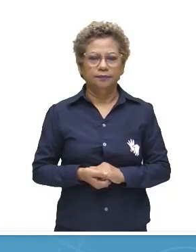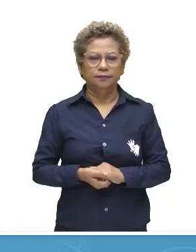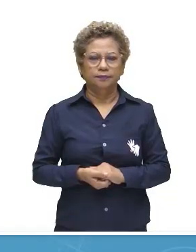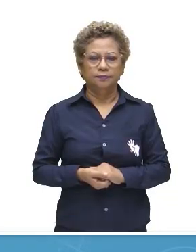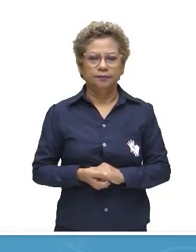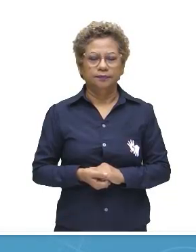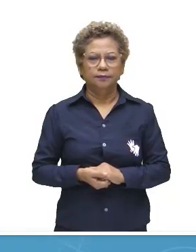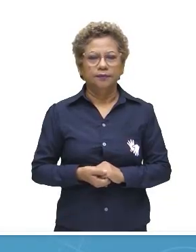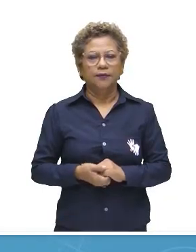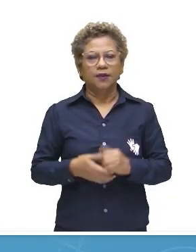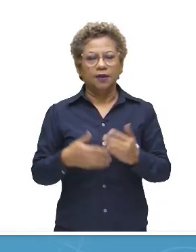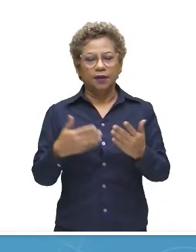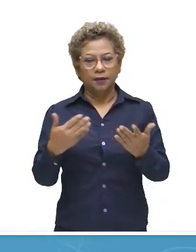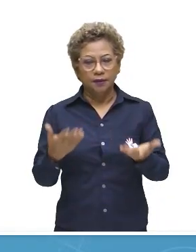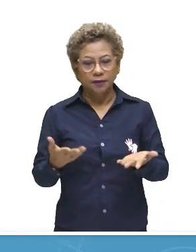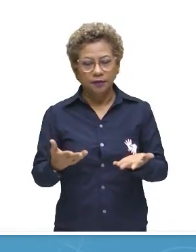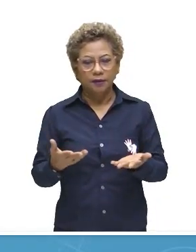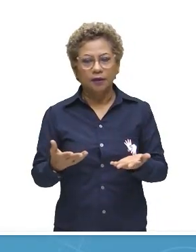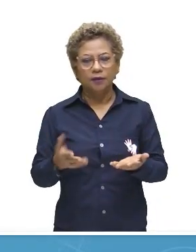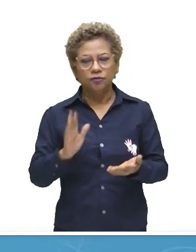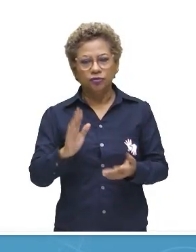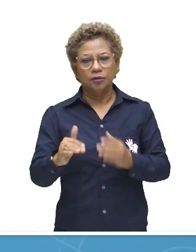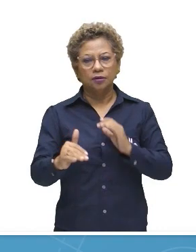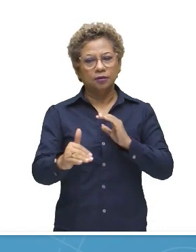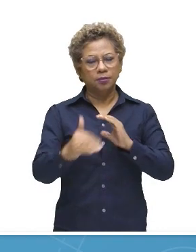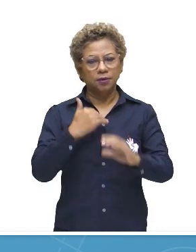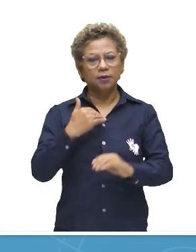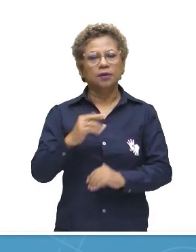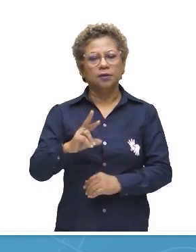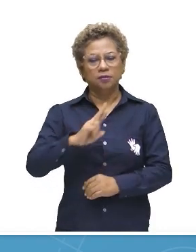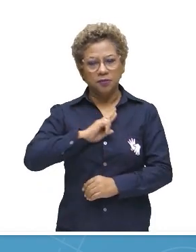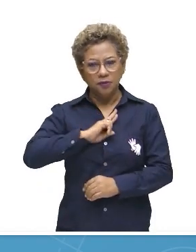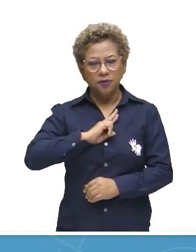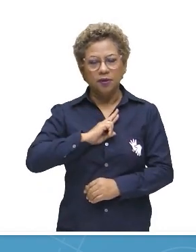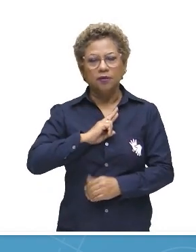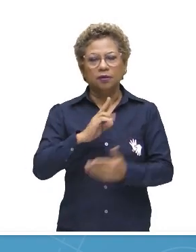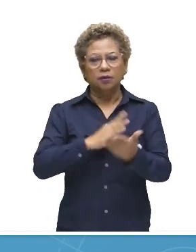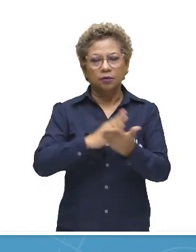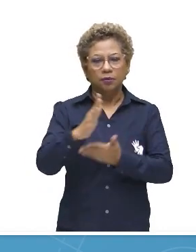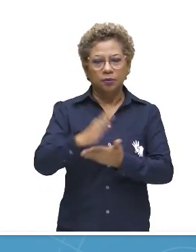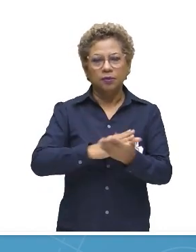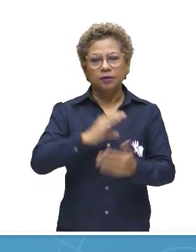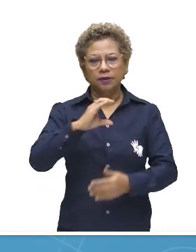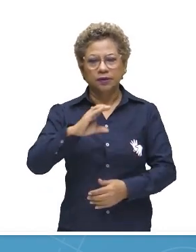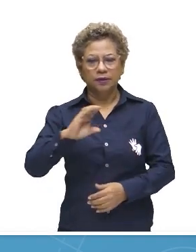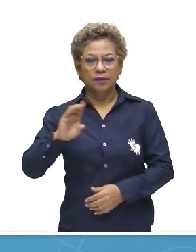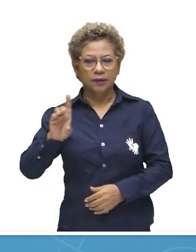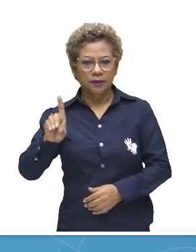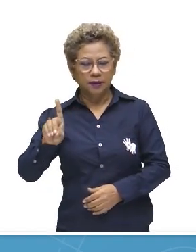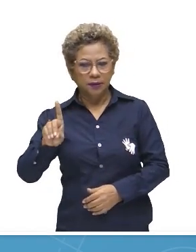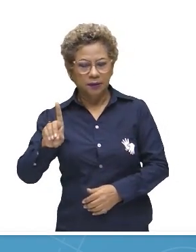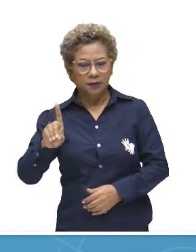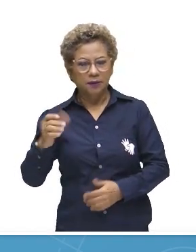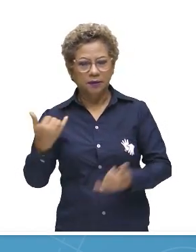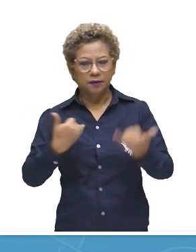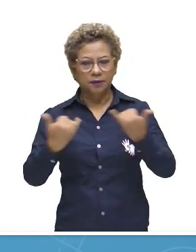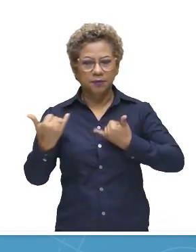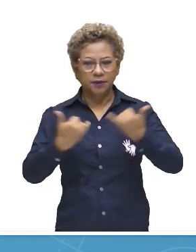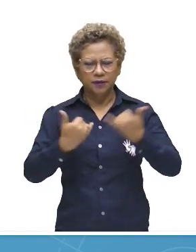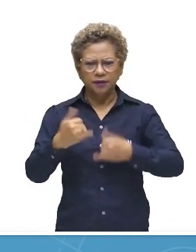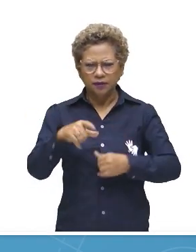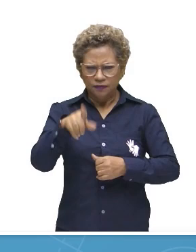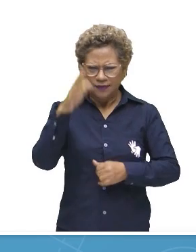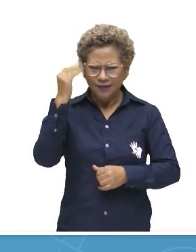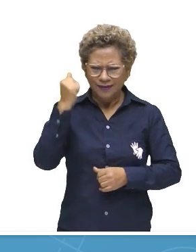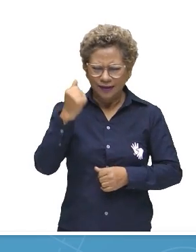Muito bem, então a maioria respondeu letra C e letra D. Mas você sabe como é que a gente faz essa diferenciação? Como é que a gente faz para